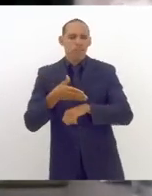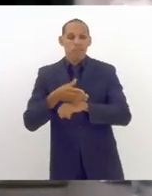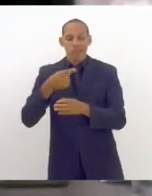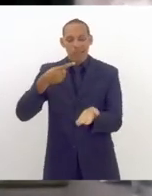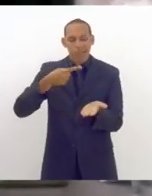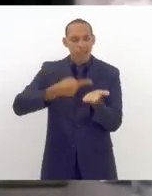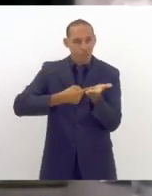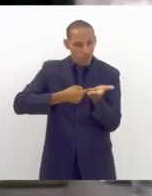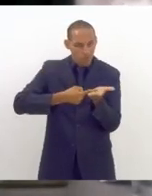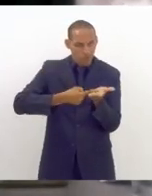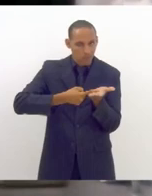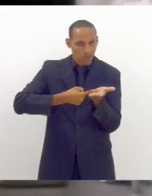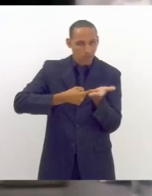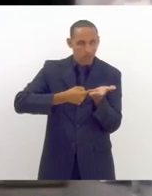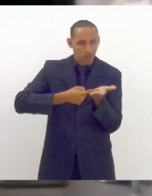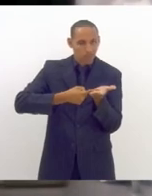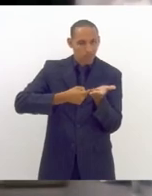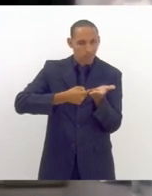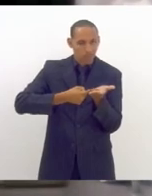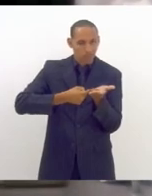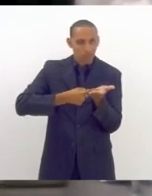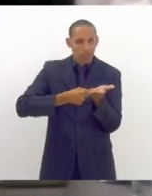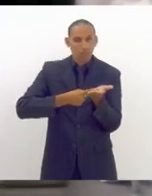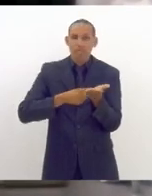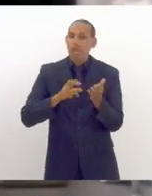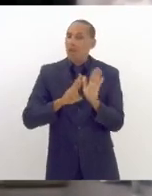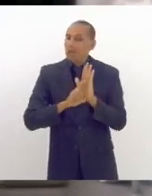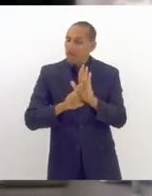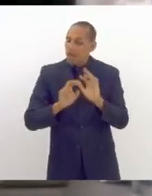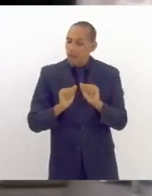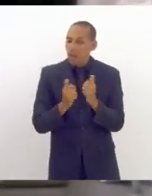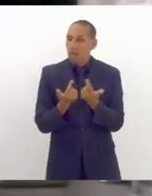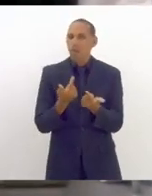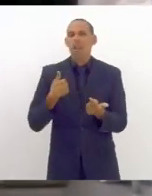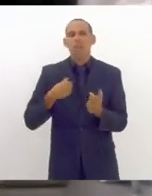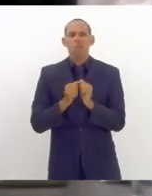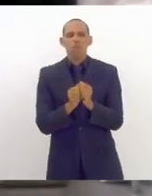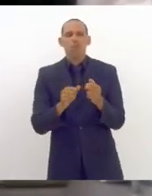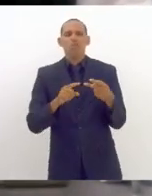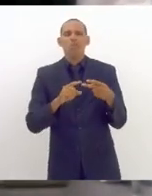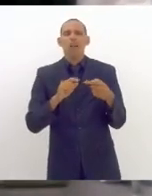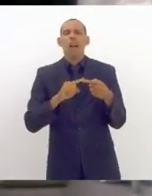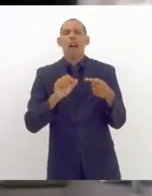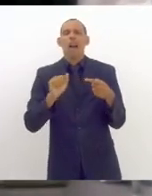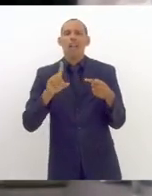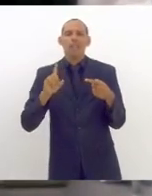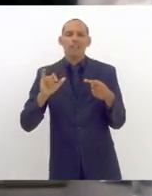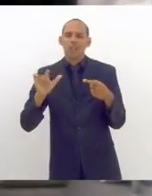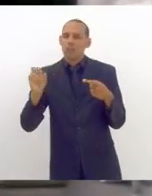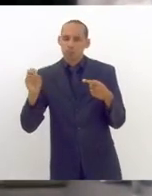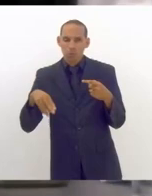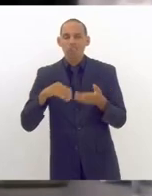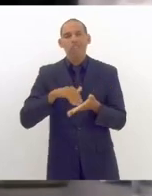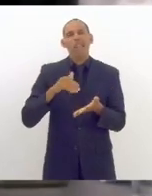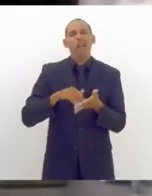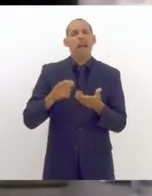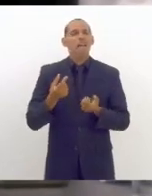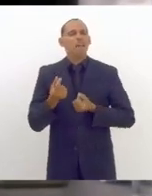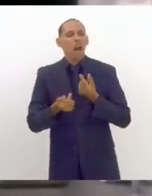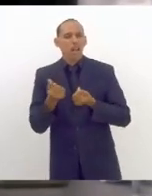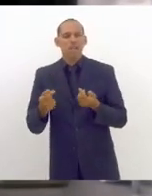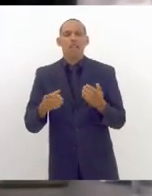um acordo em nome da Assembleia eu fui participei tava o Adilson tava você caiu de fazenda tal você caiu